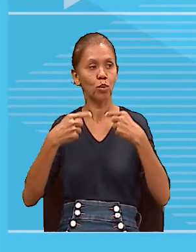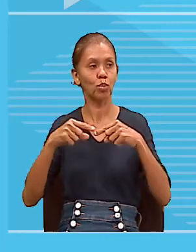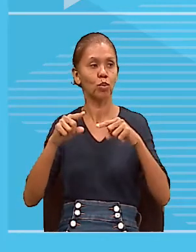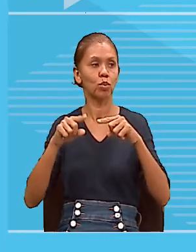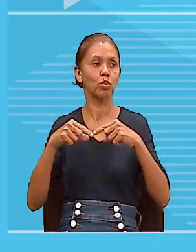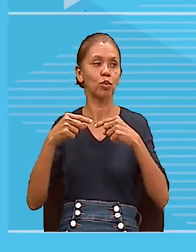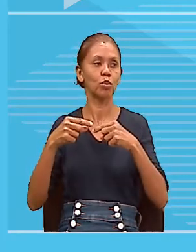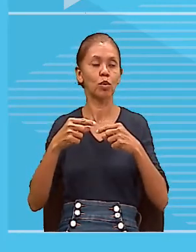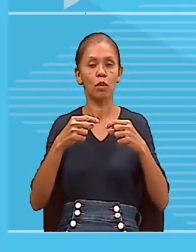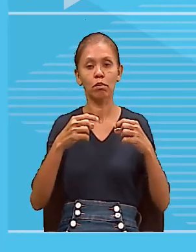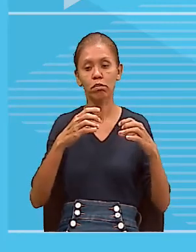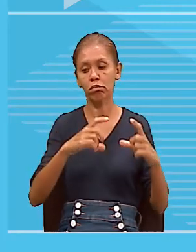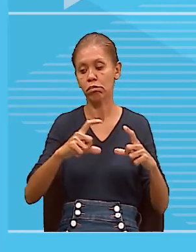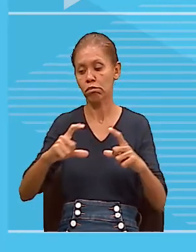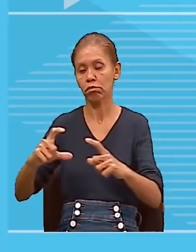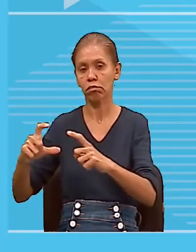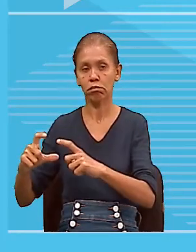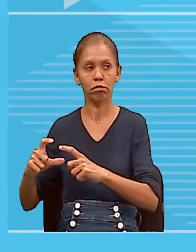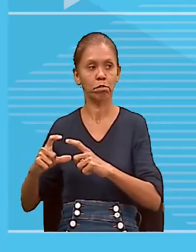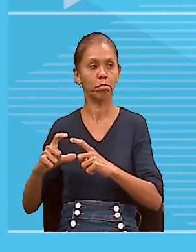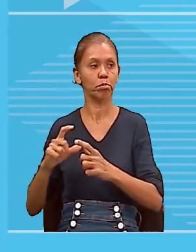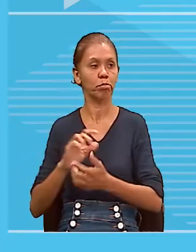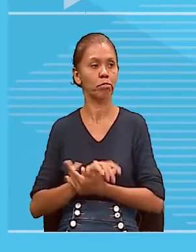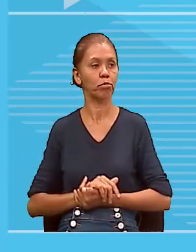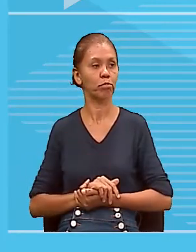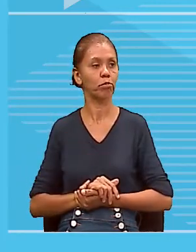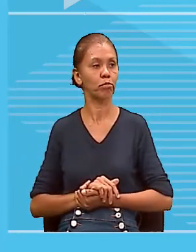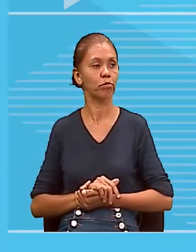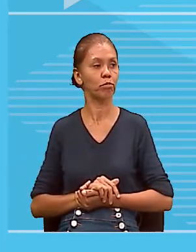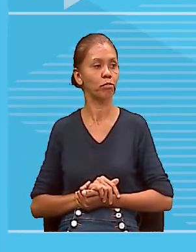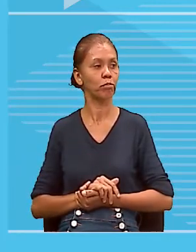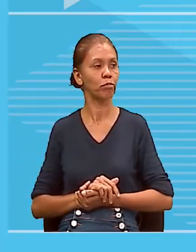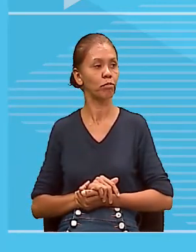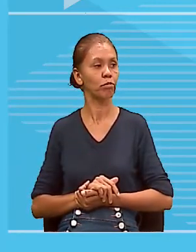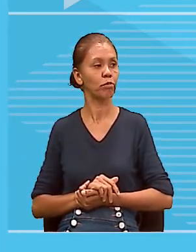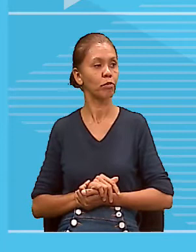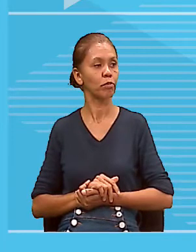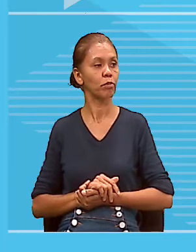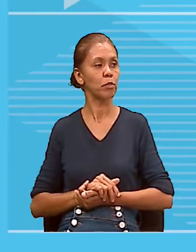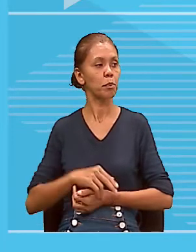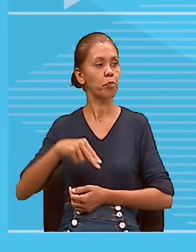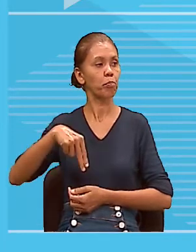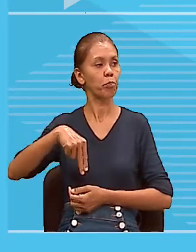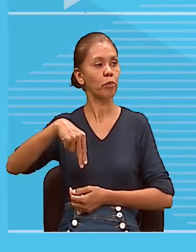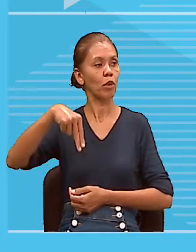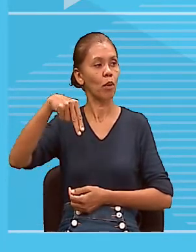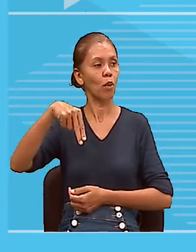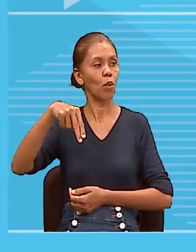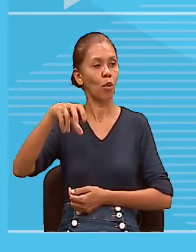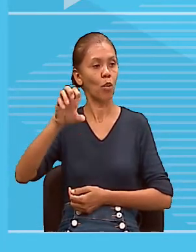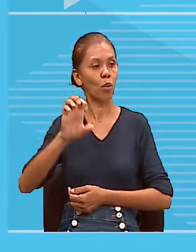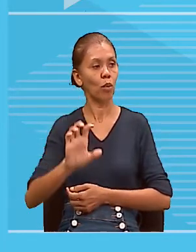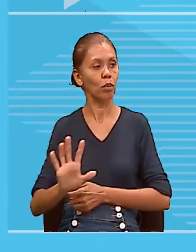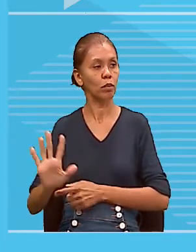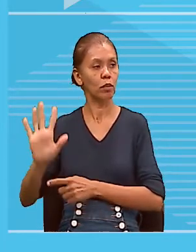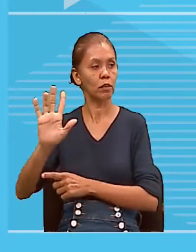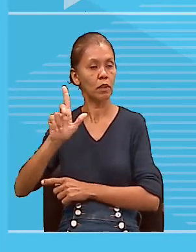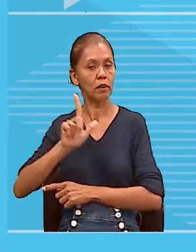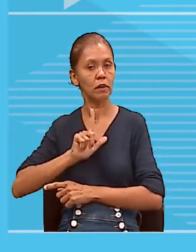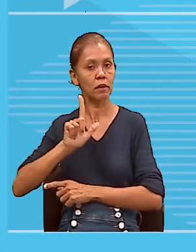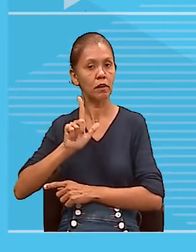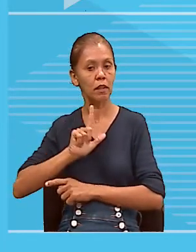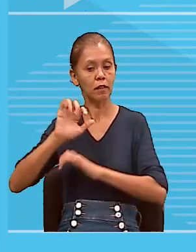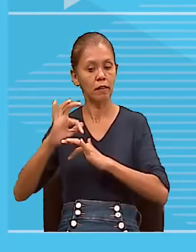Centros e aos vários brasis Claro as várias regiões do país no no nós temos as festas